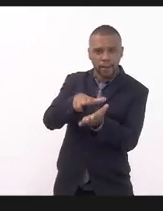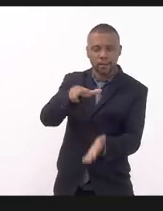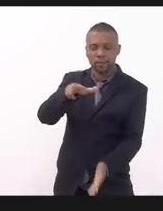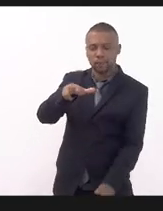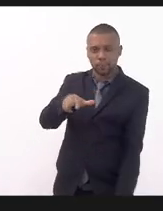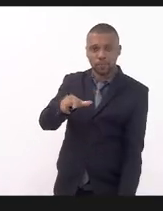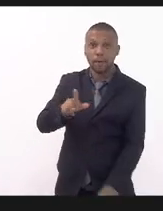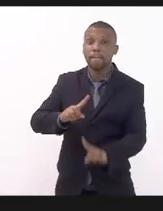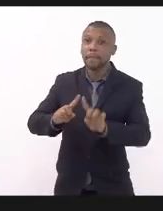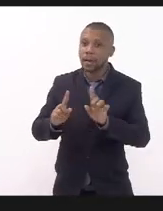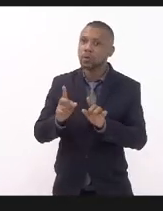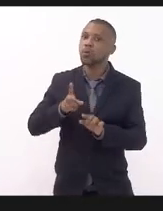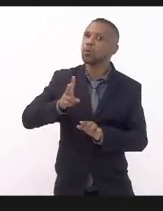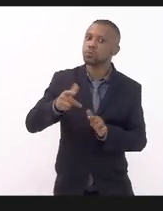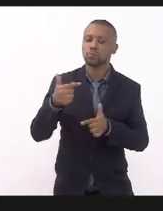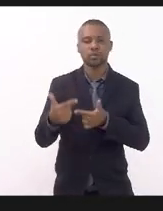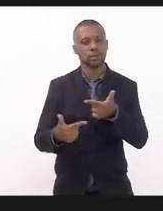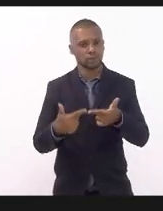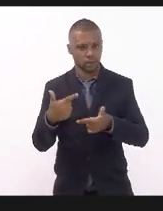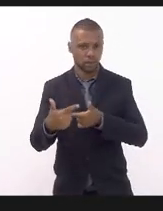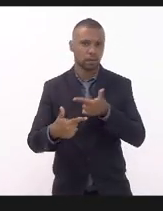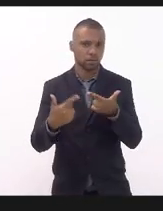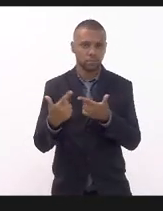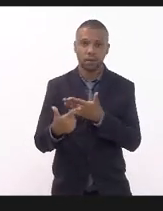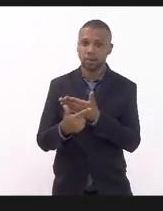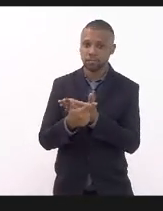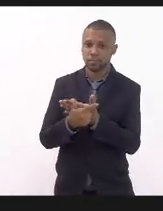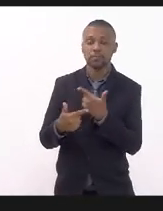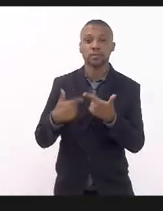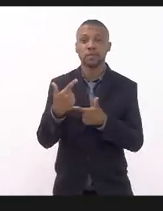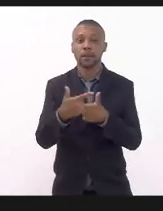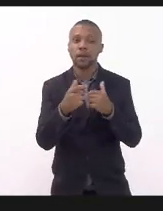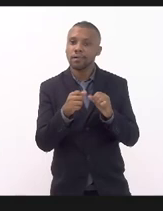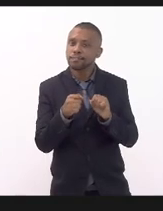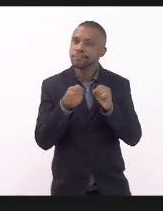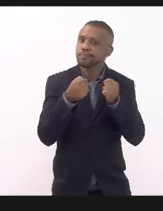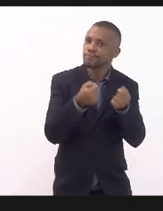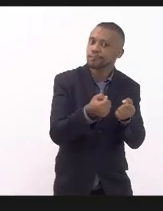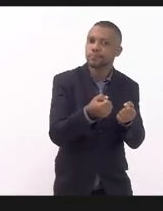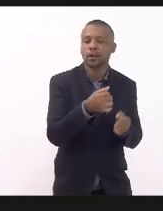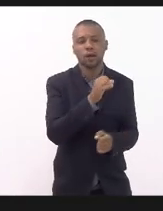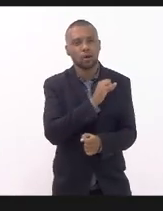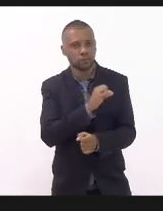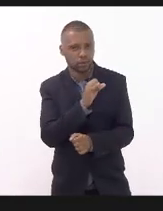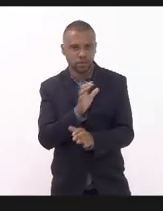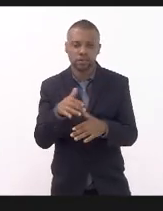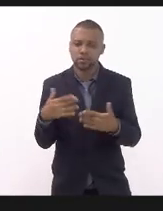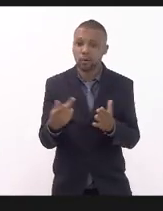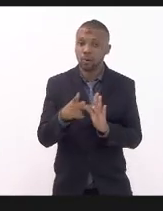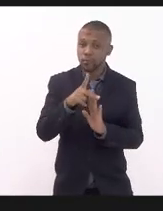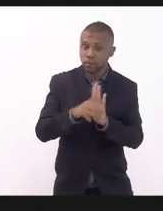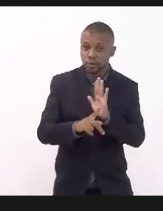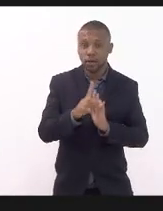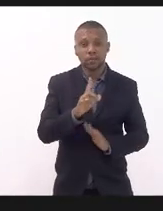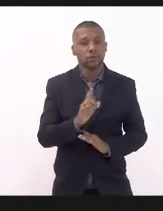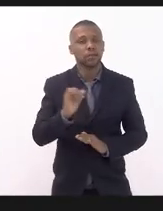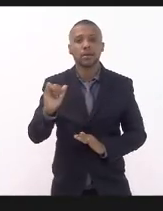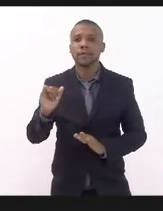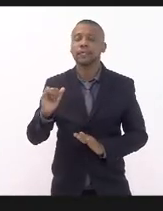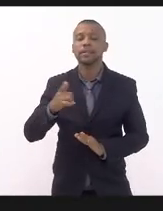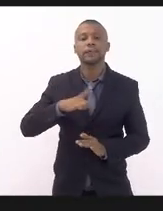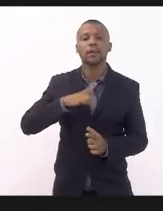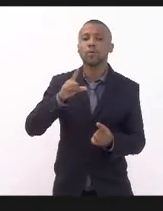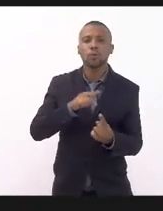deixando de exercer a minha função, que é trabalhar em prol do Estado do Rio de Janeiro. Presidente, esse projeto de lei tem